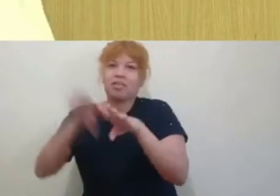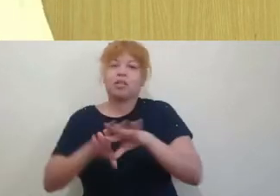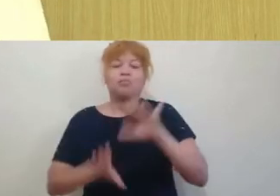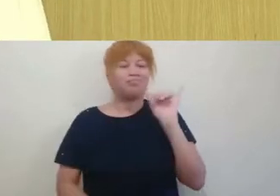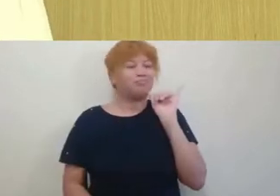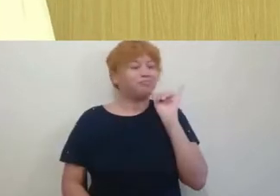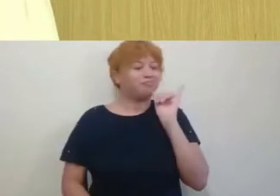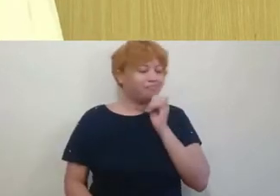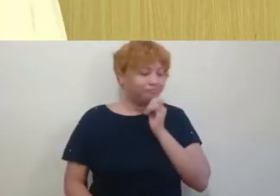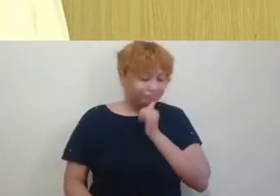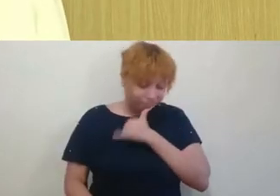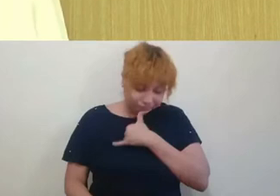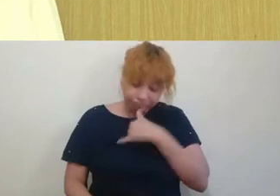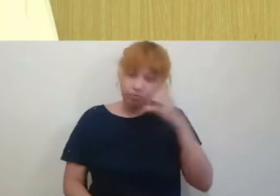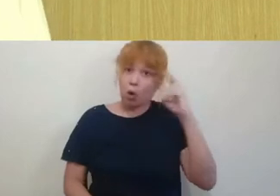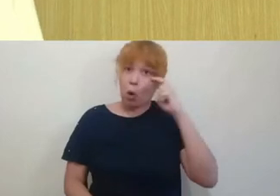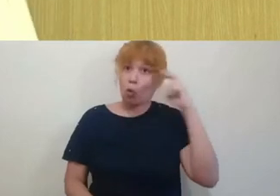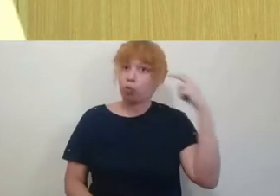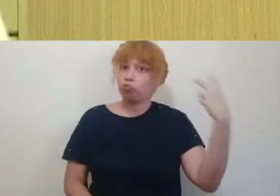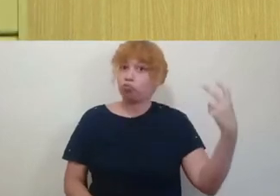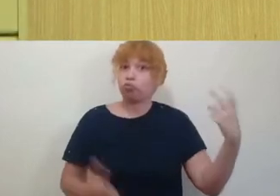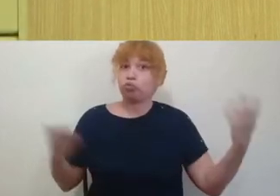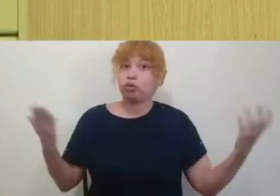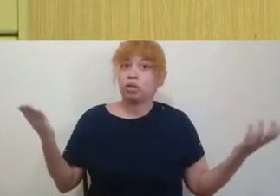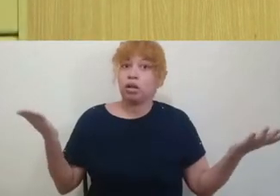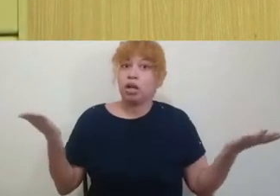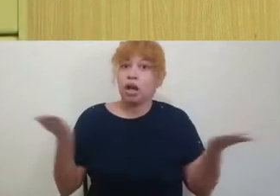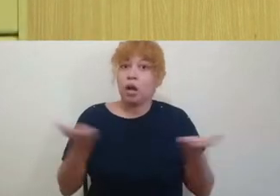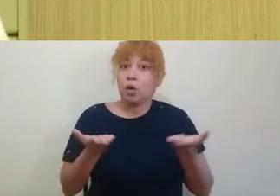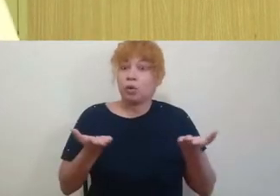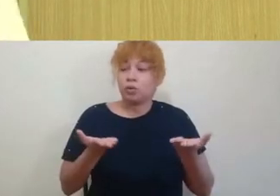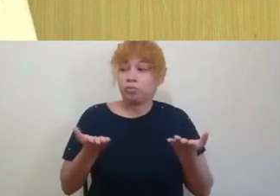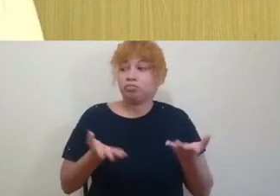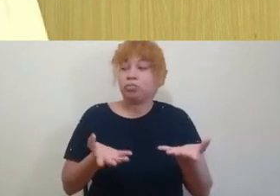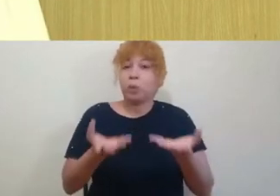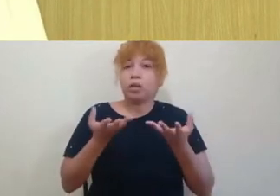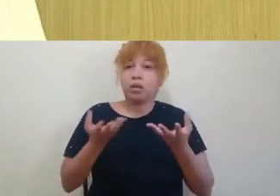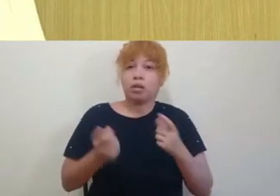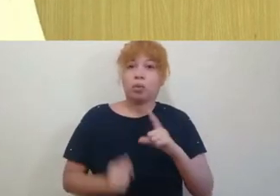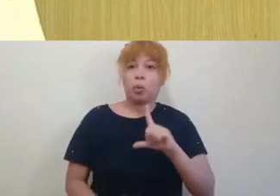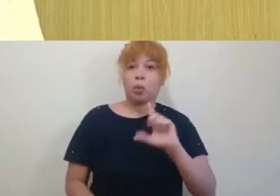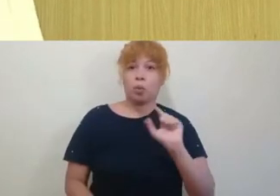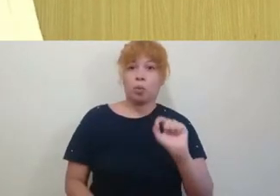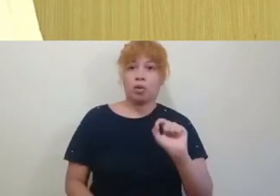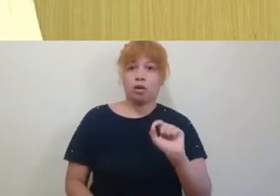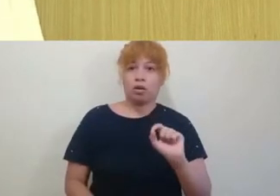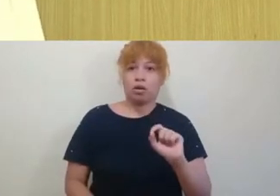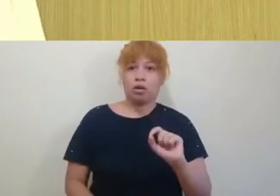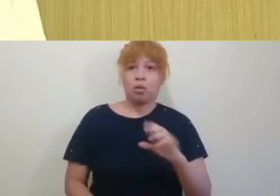desigualdade, a economia mundial teria que crescer da ordem de